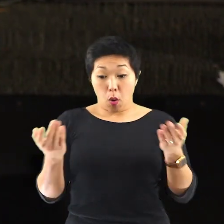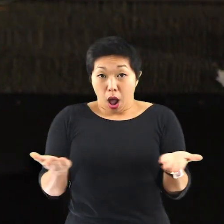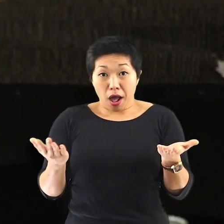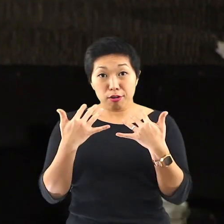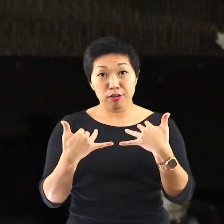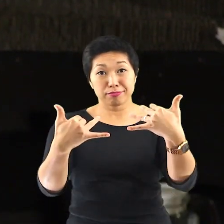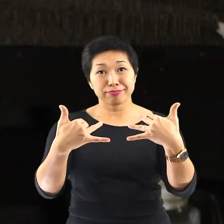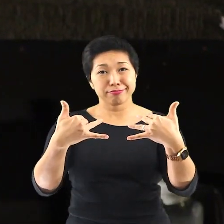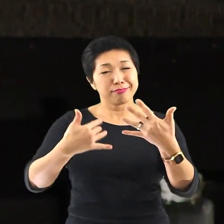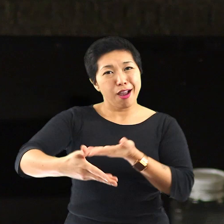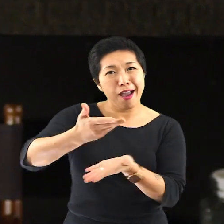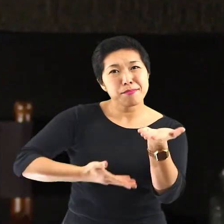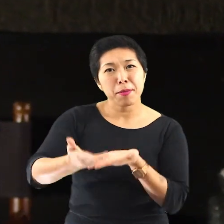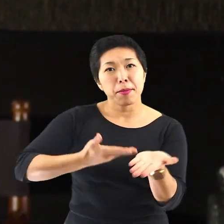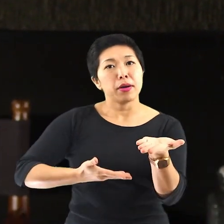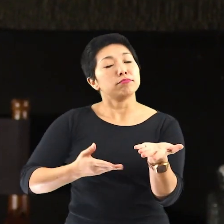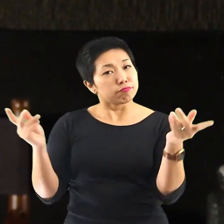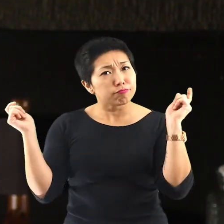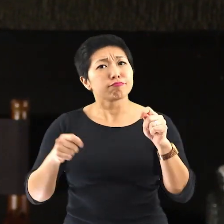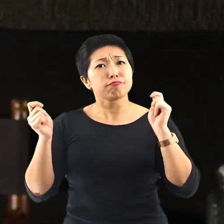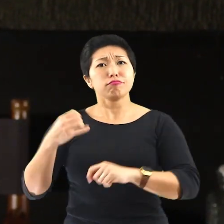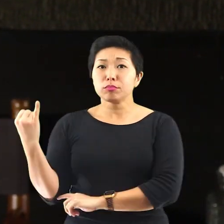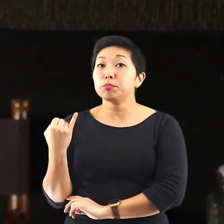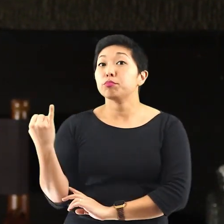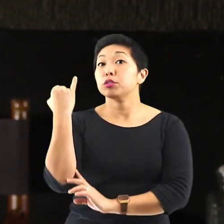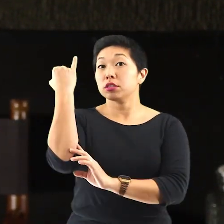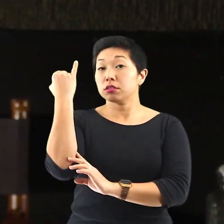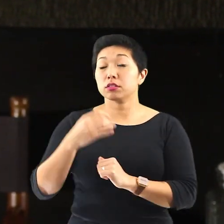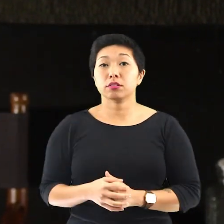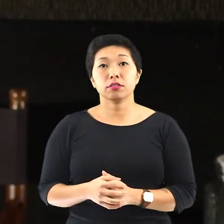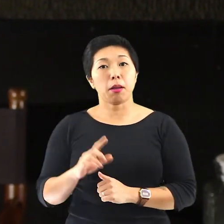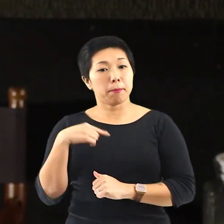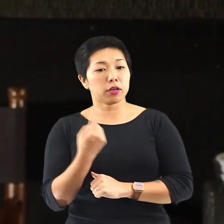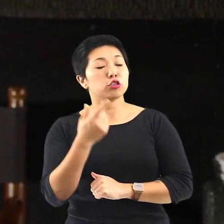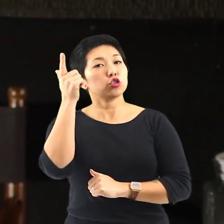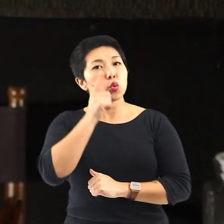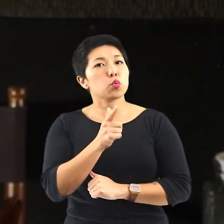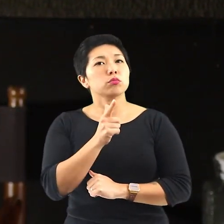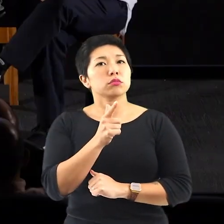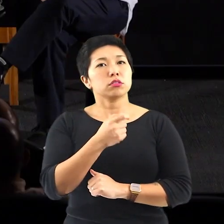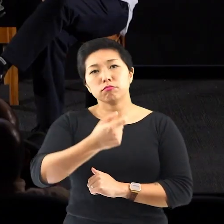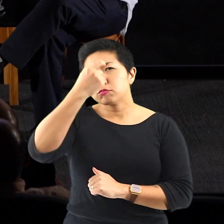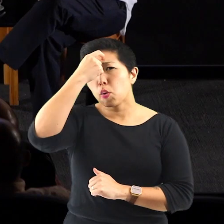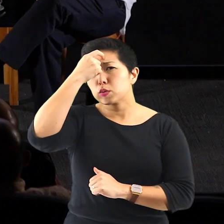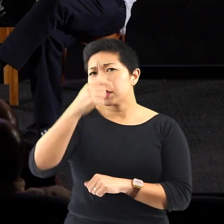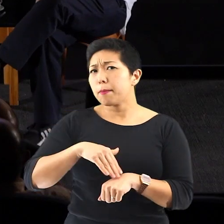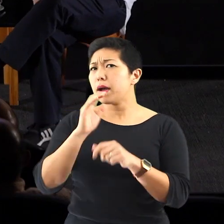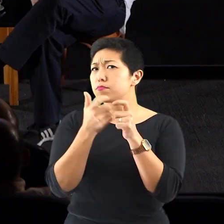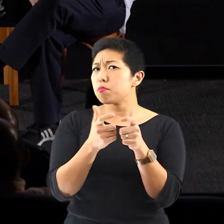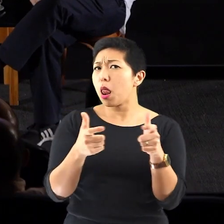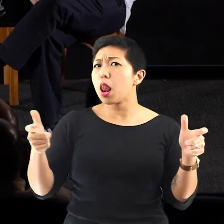aqui é de grande relevância para que nós elevemos o grau de